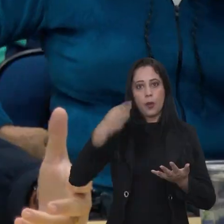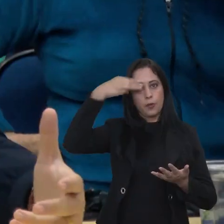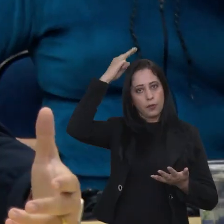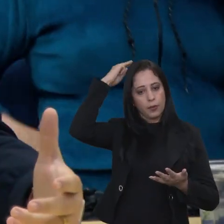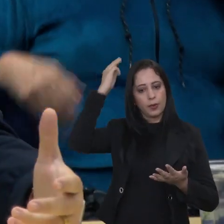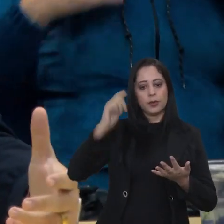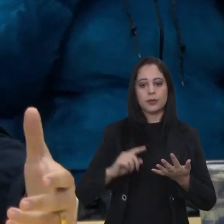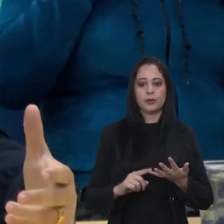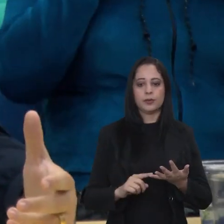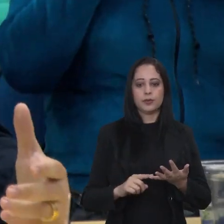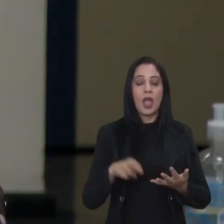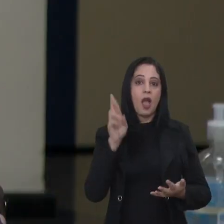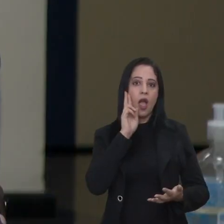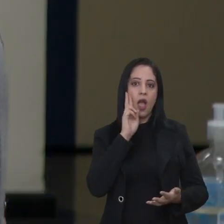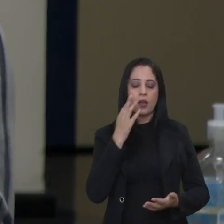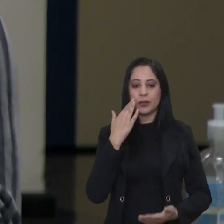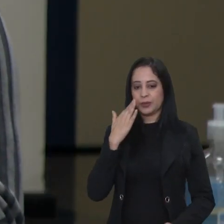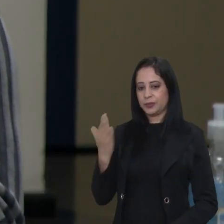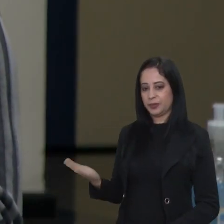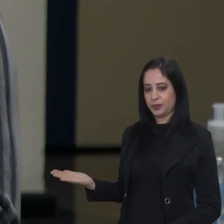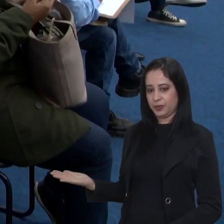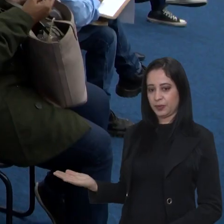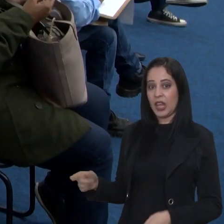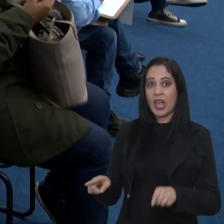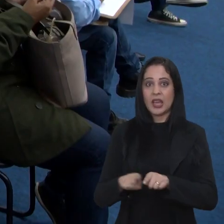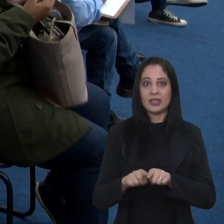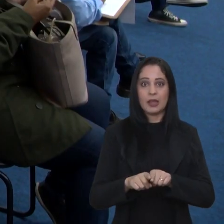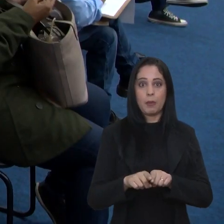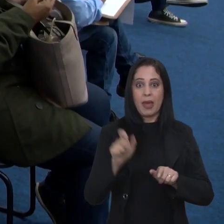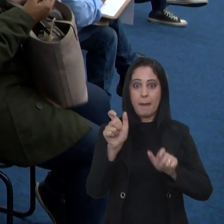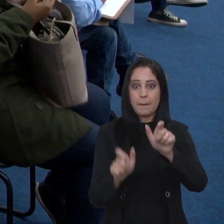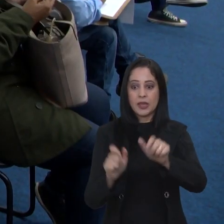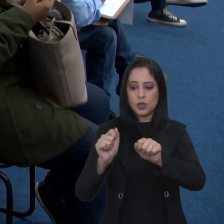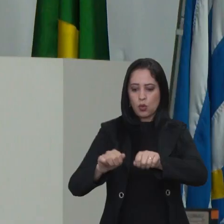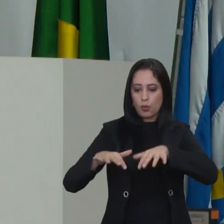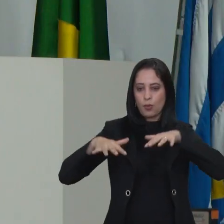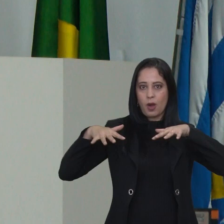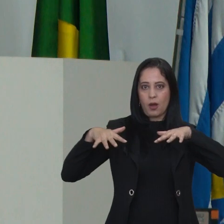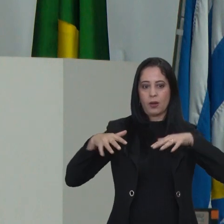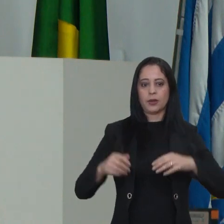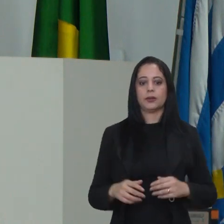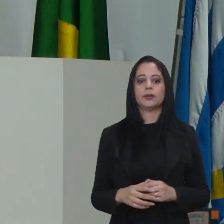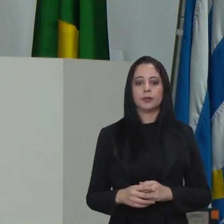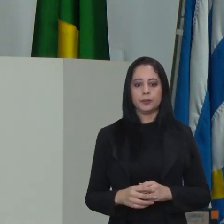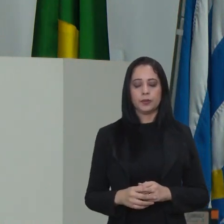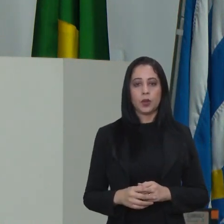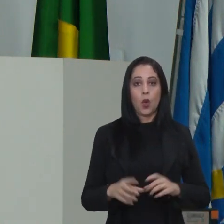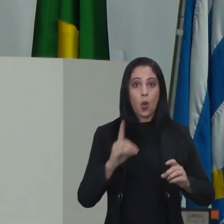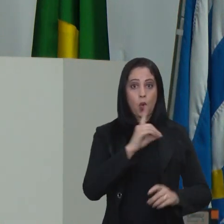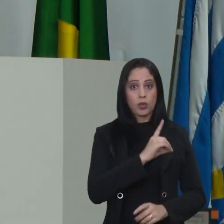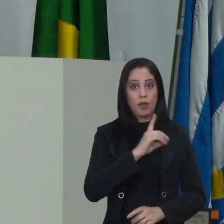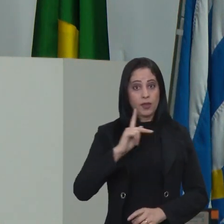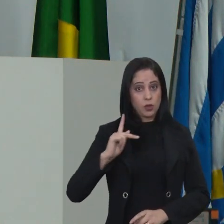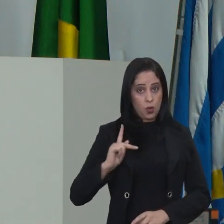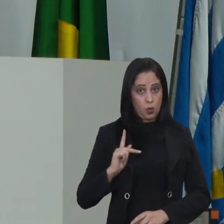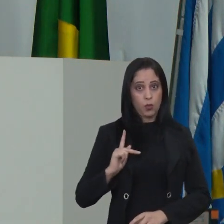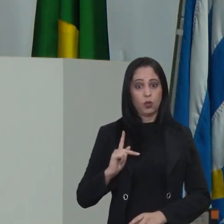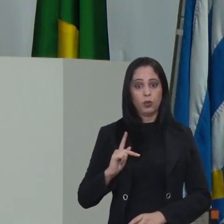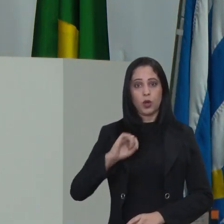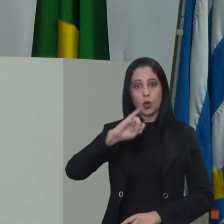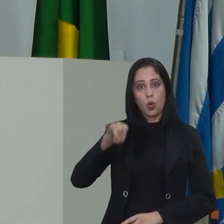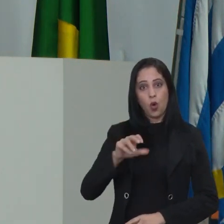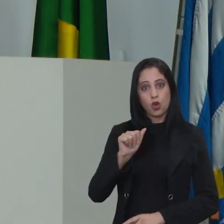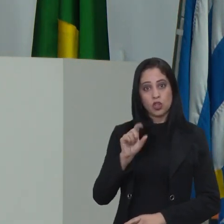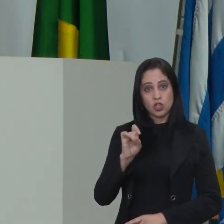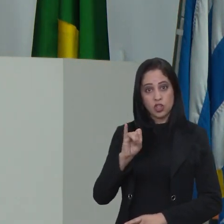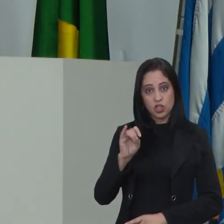Fraga, Milton Vieira Filho e Renato Santiago, além de moradores. O defensor público Jairo Salvador foi